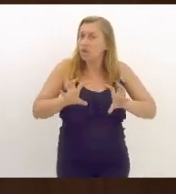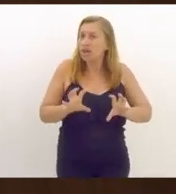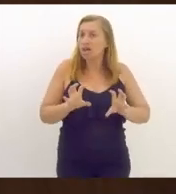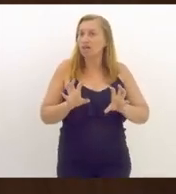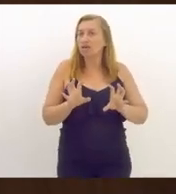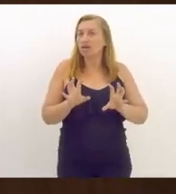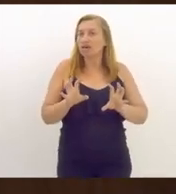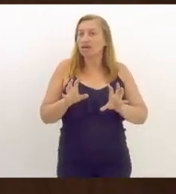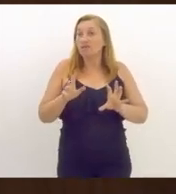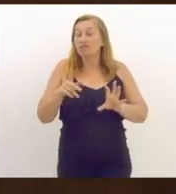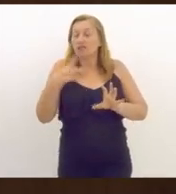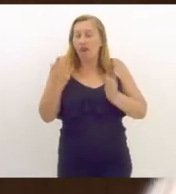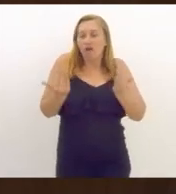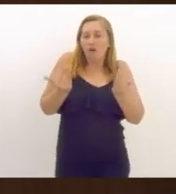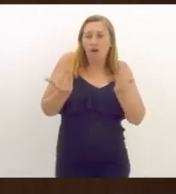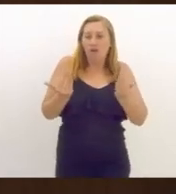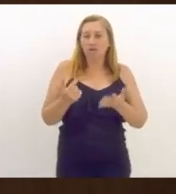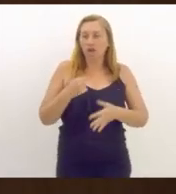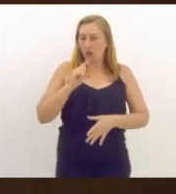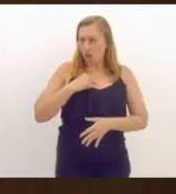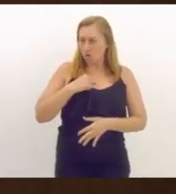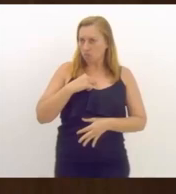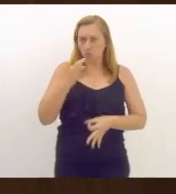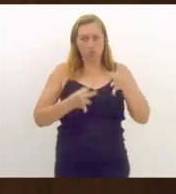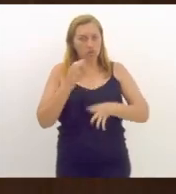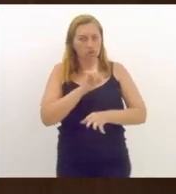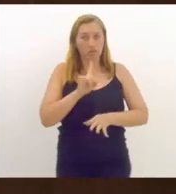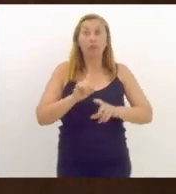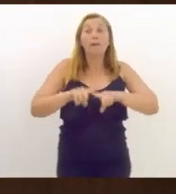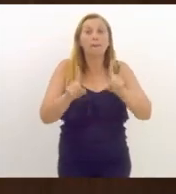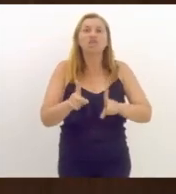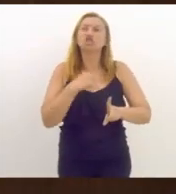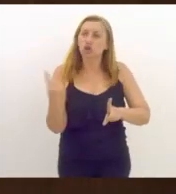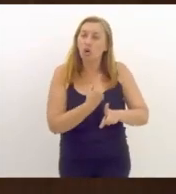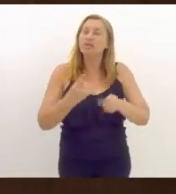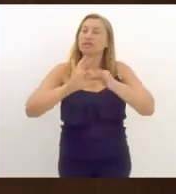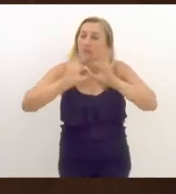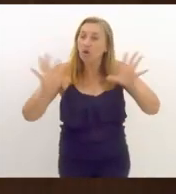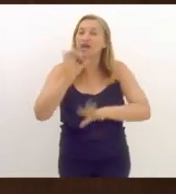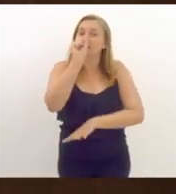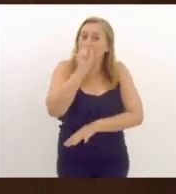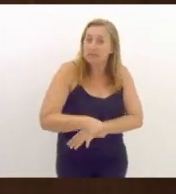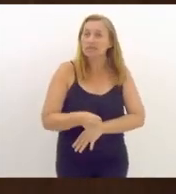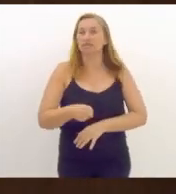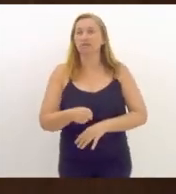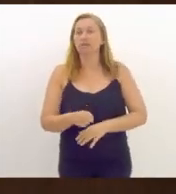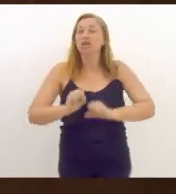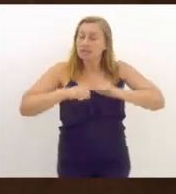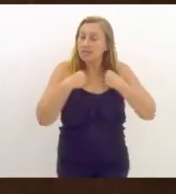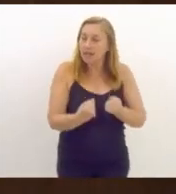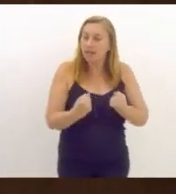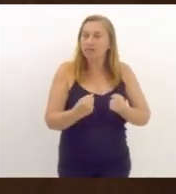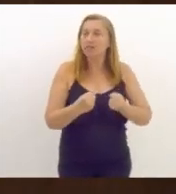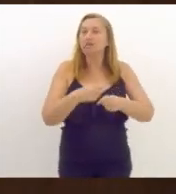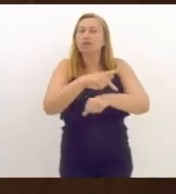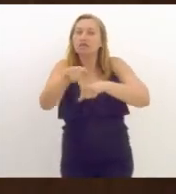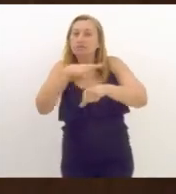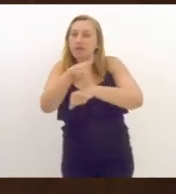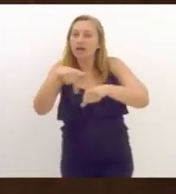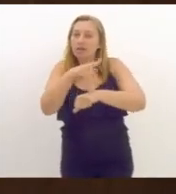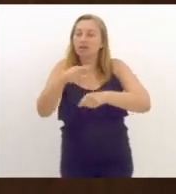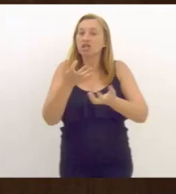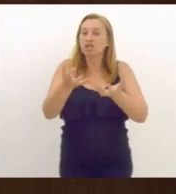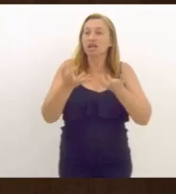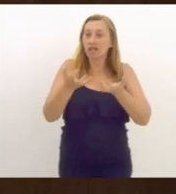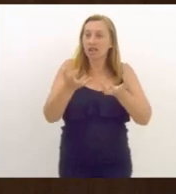levantar suspeitas porque eu não sou juiz Mas nós somos Democratas defendemos esse país e